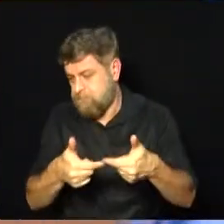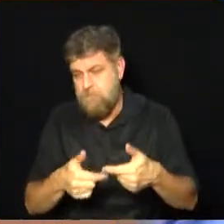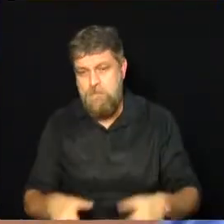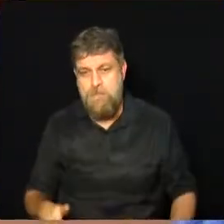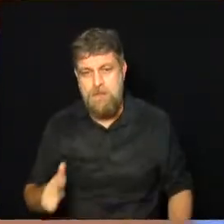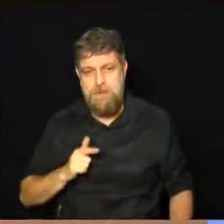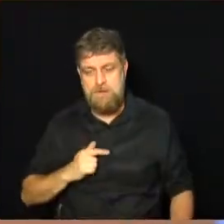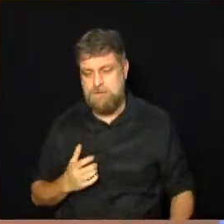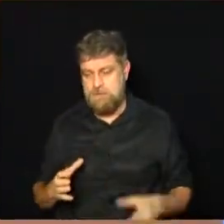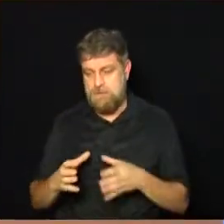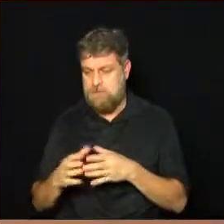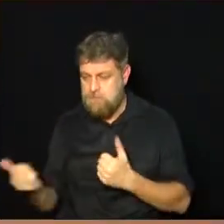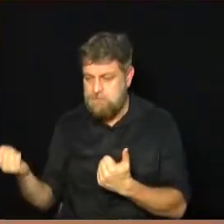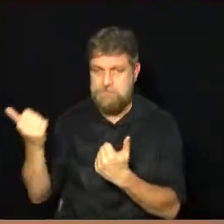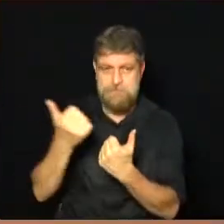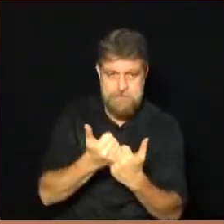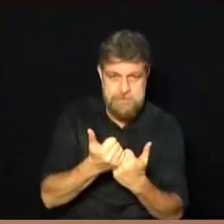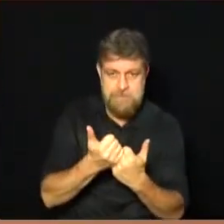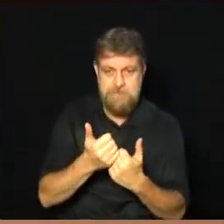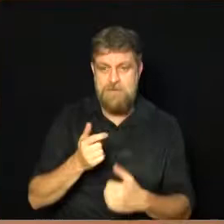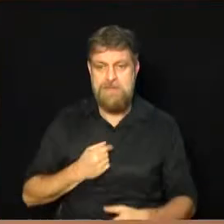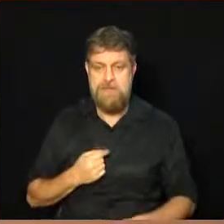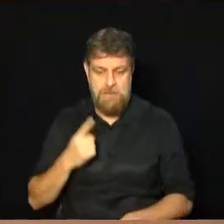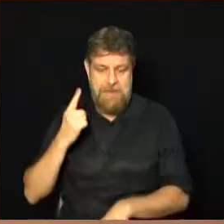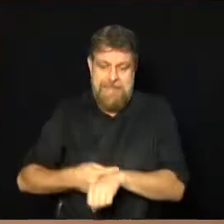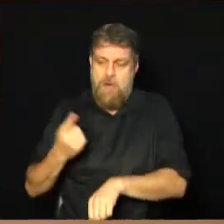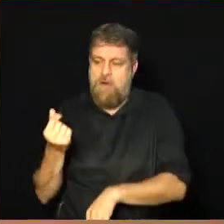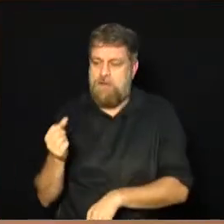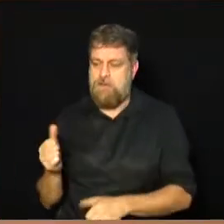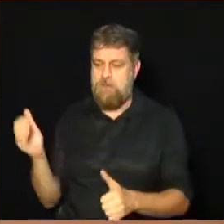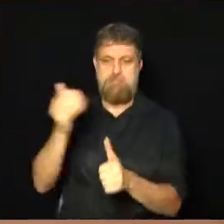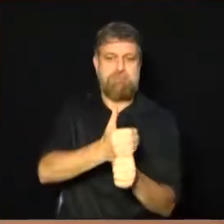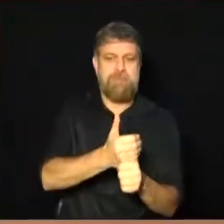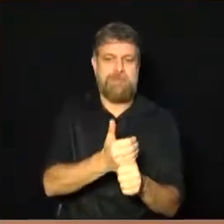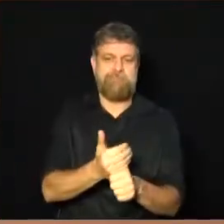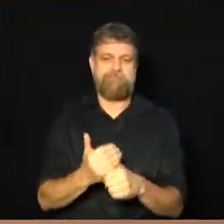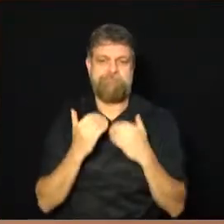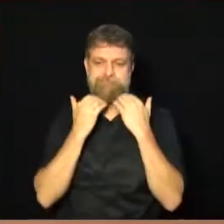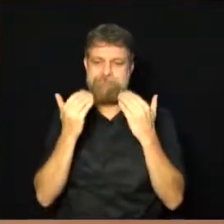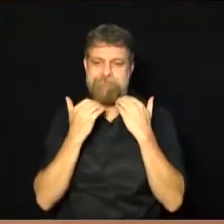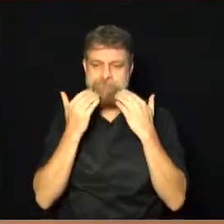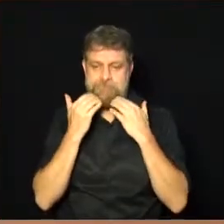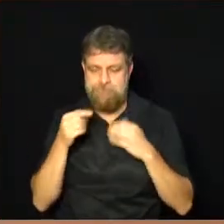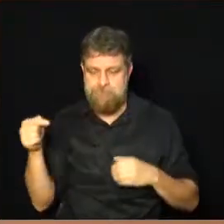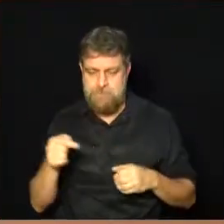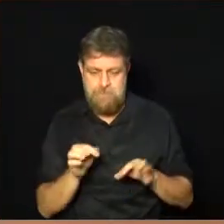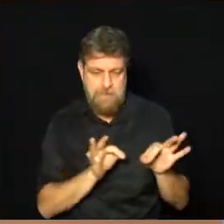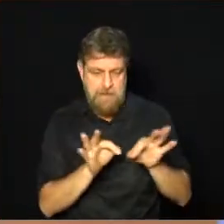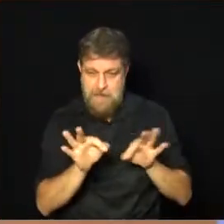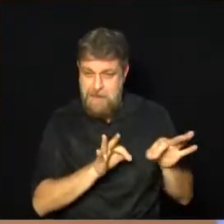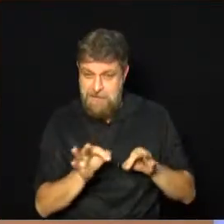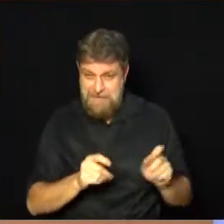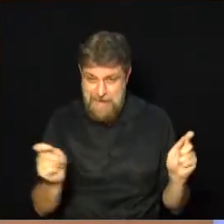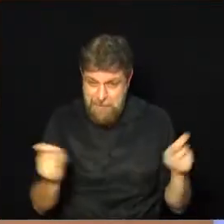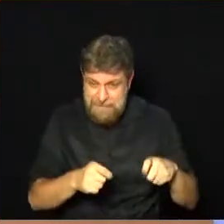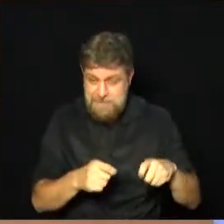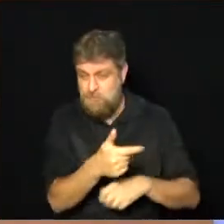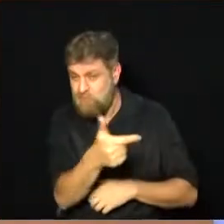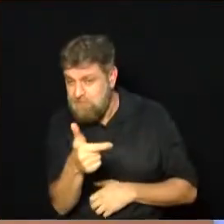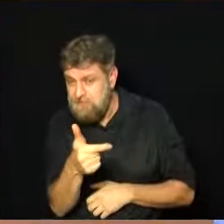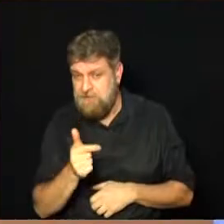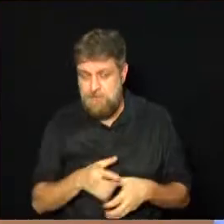ser reposta, você não estala o dedo e consegue colocar outras pessoas no lugar com o mesmo grau de competência. Então esses problemas